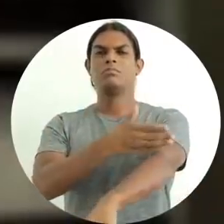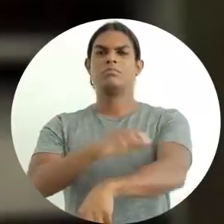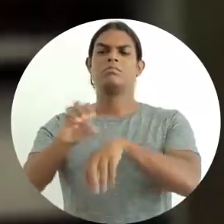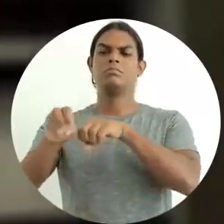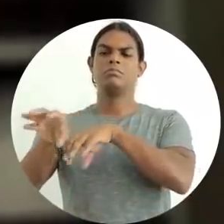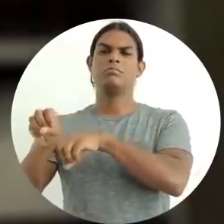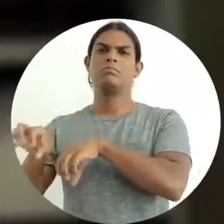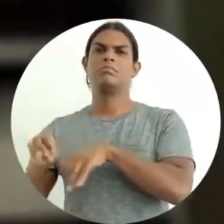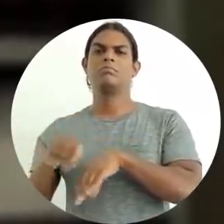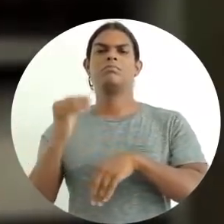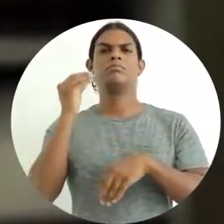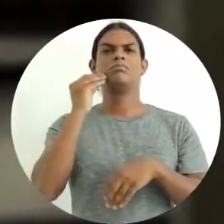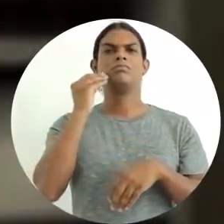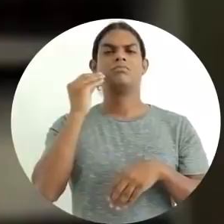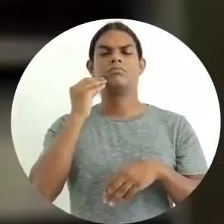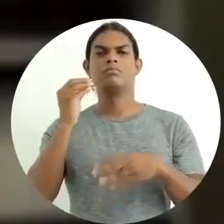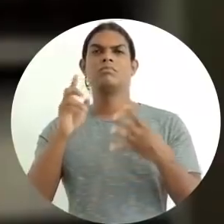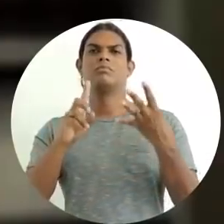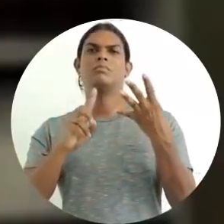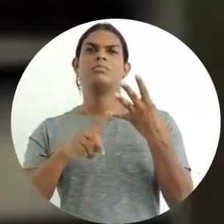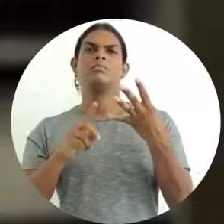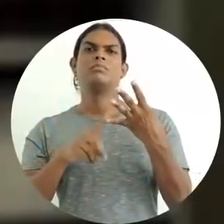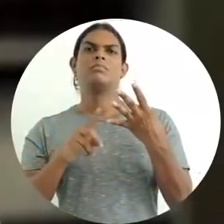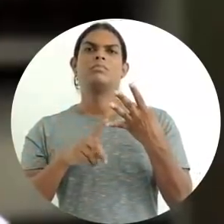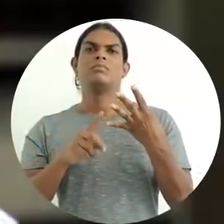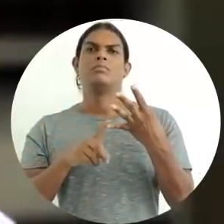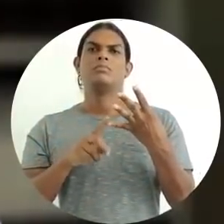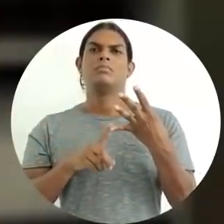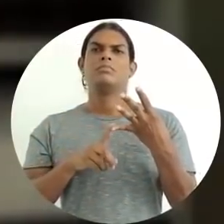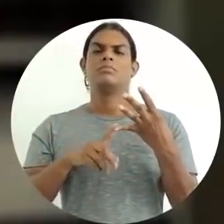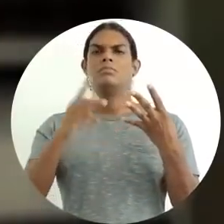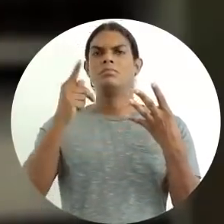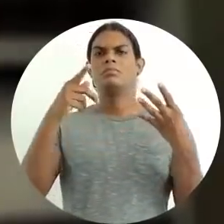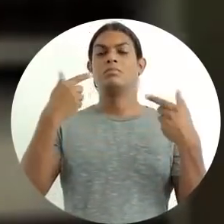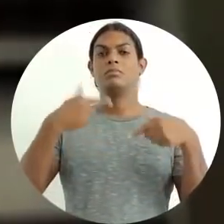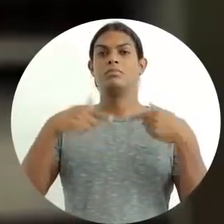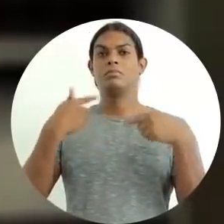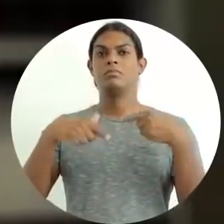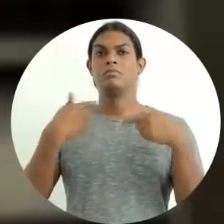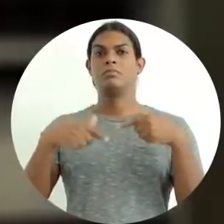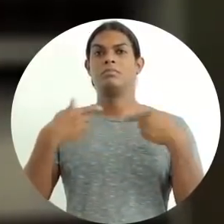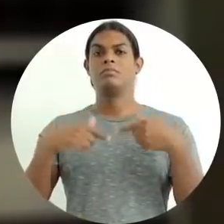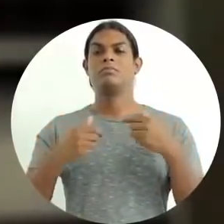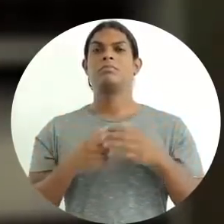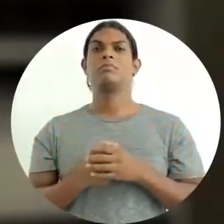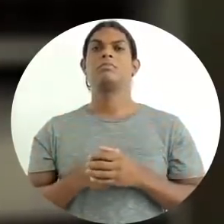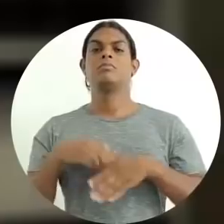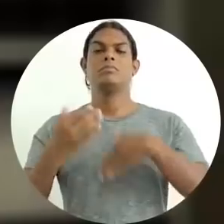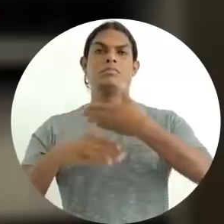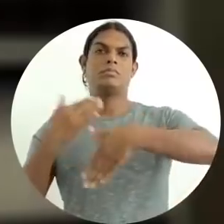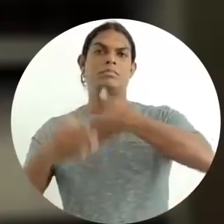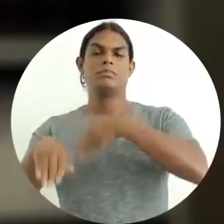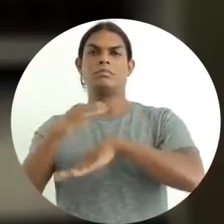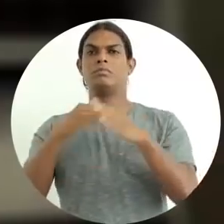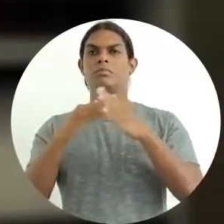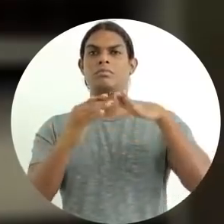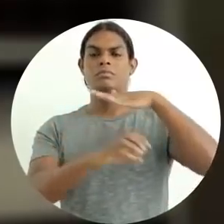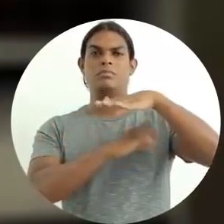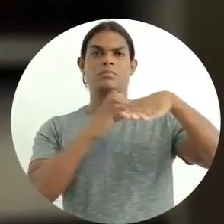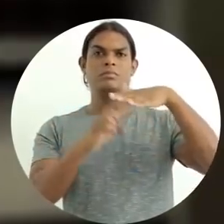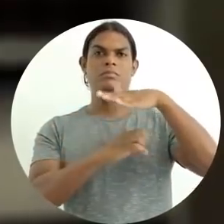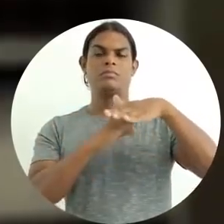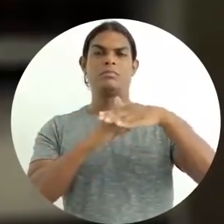de treinamento e da experiência deste líder. E nós temos o poder político, que se desenvolve em todas